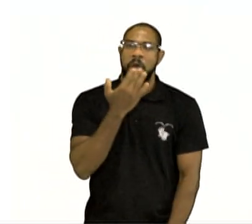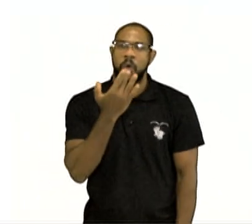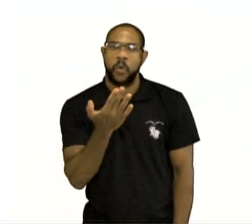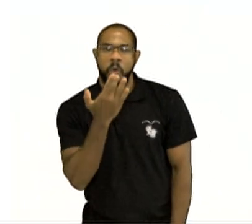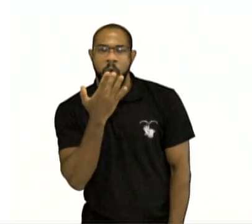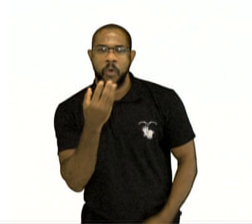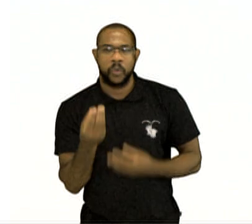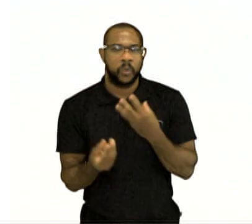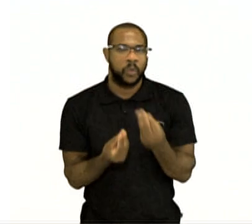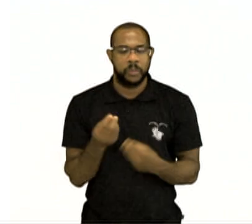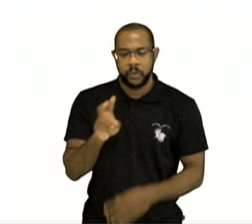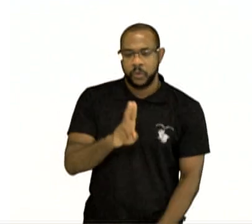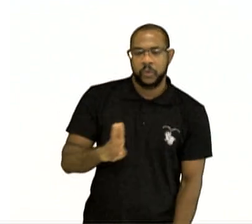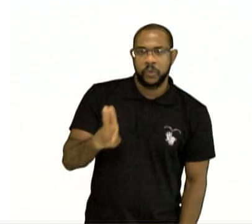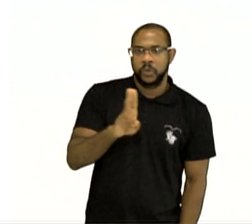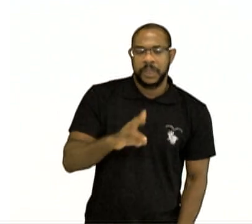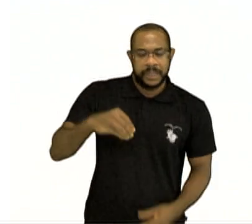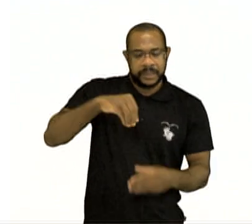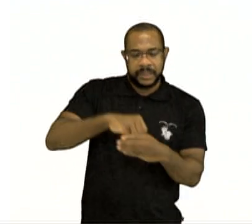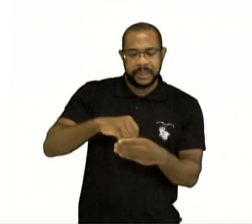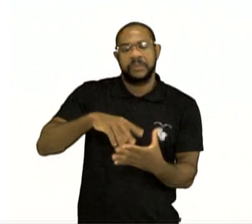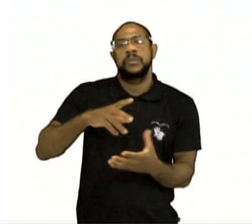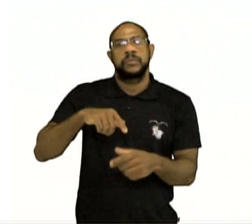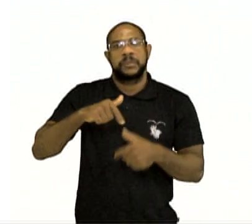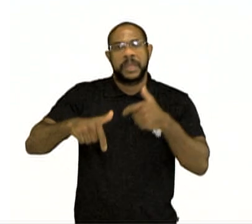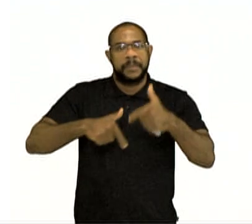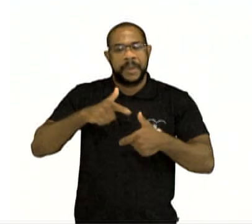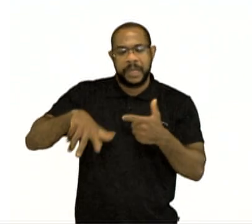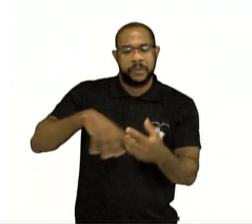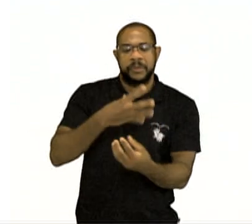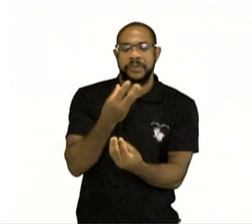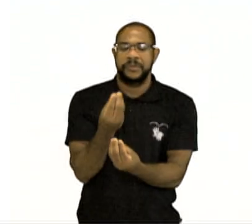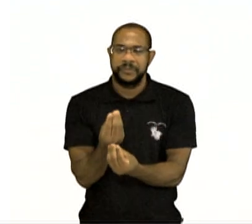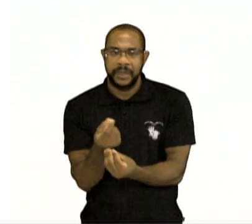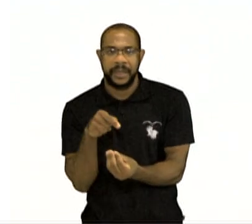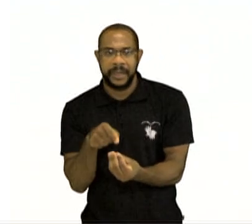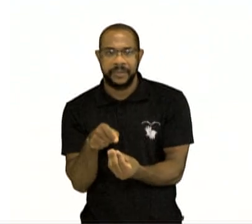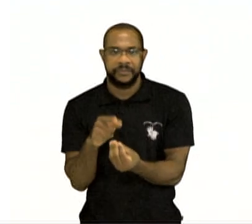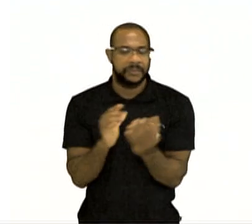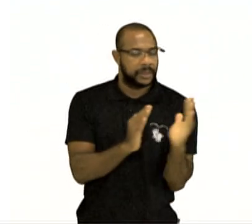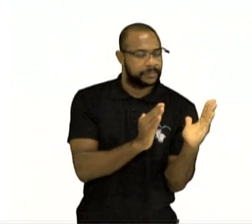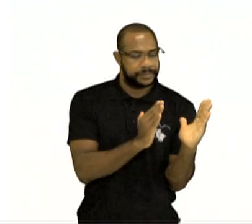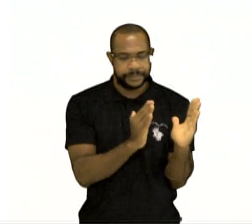e o seu uso nas obras de arte ao longo da história.